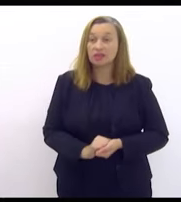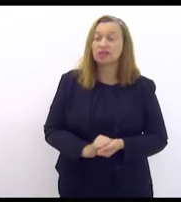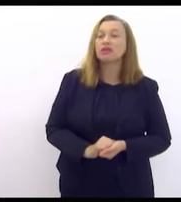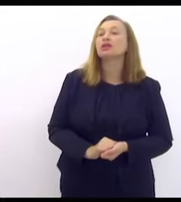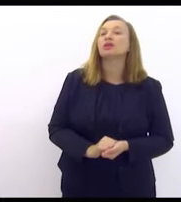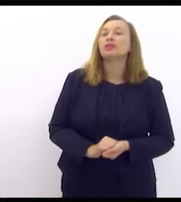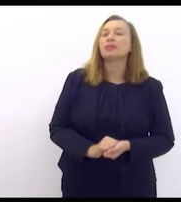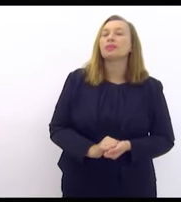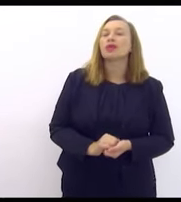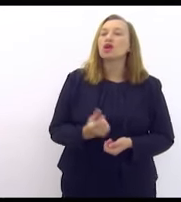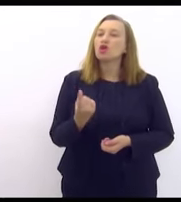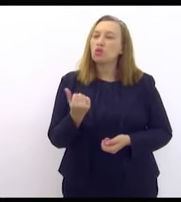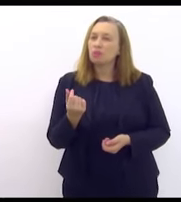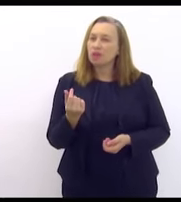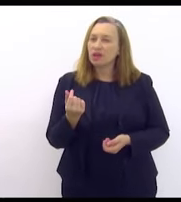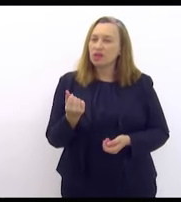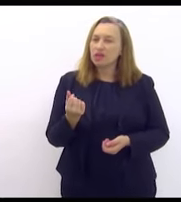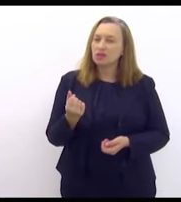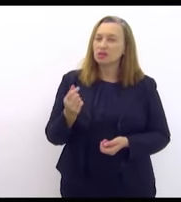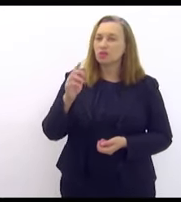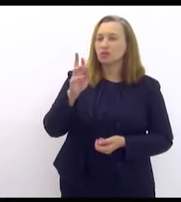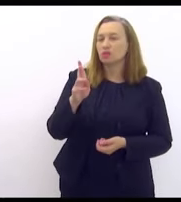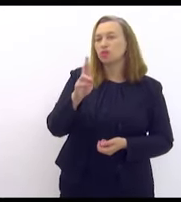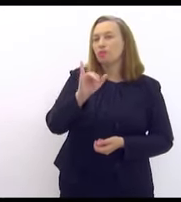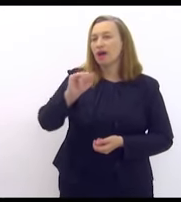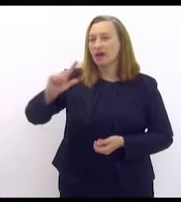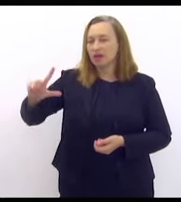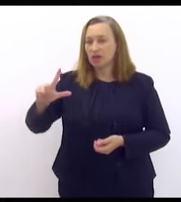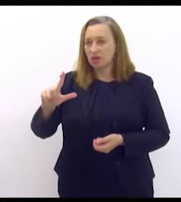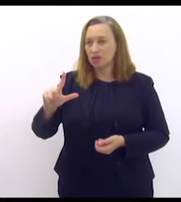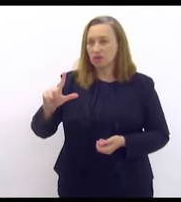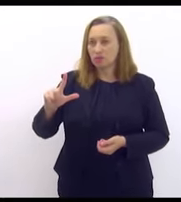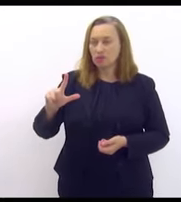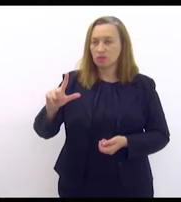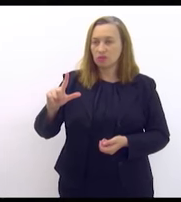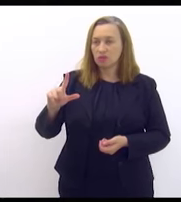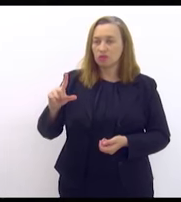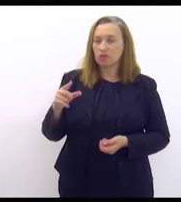barril de petróleo, a previsão é de